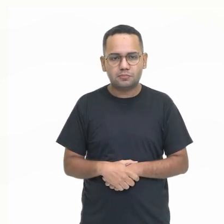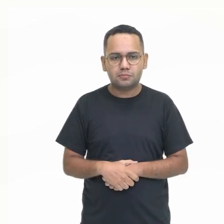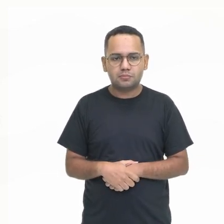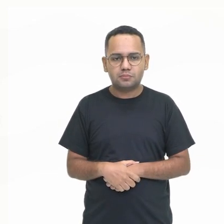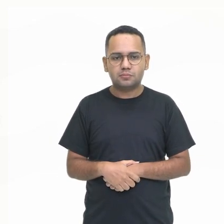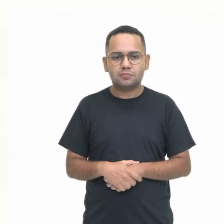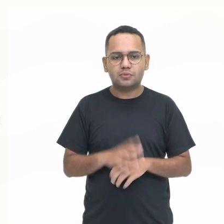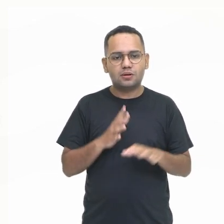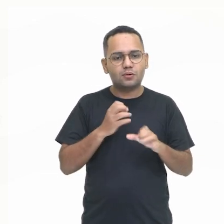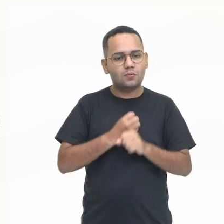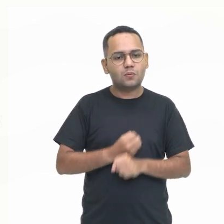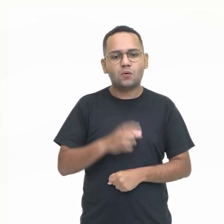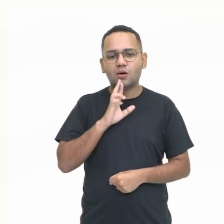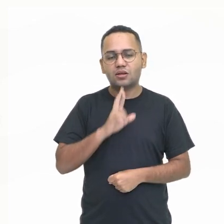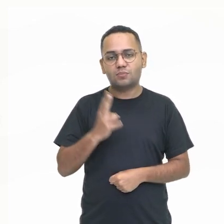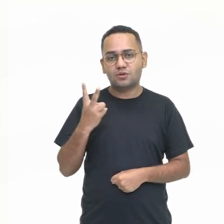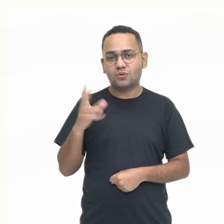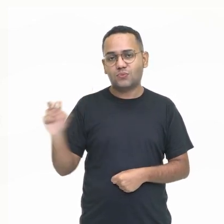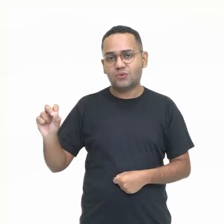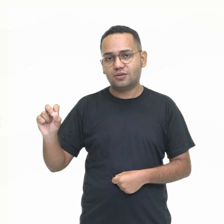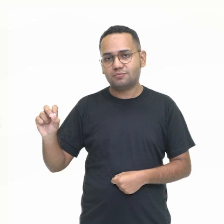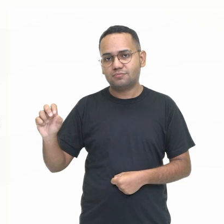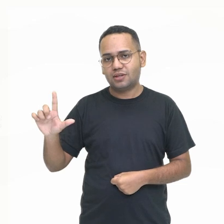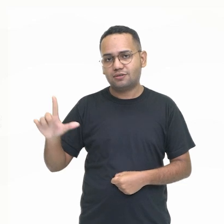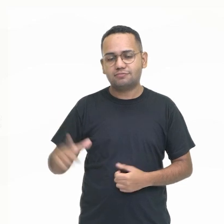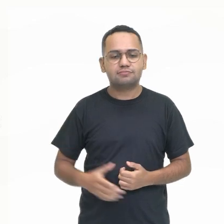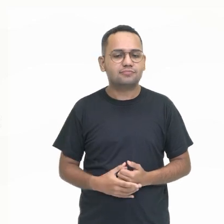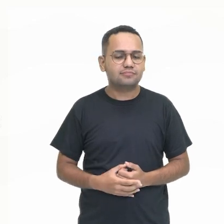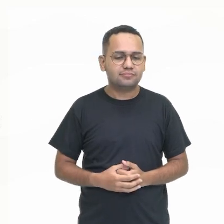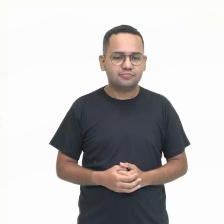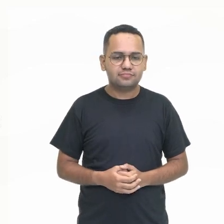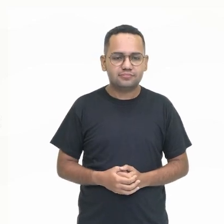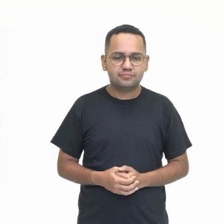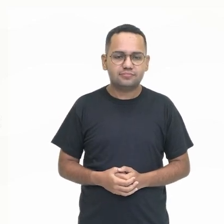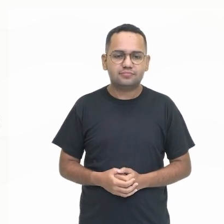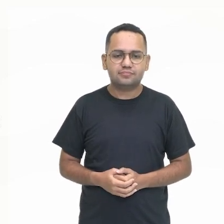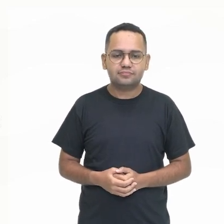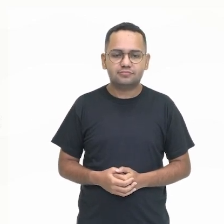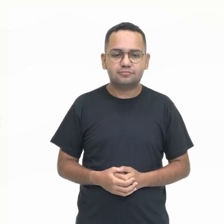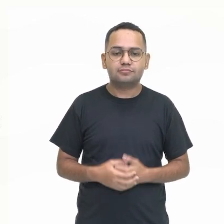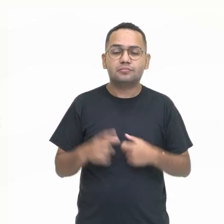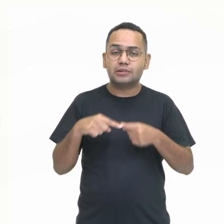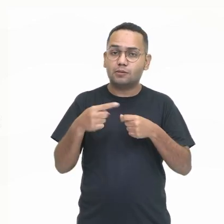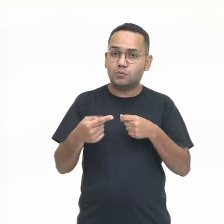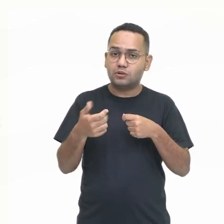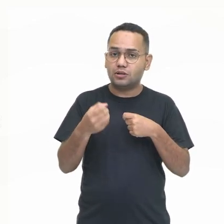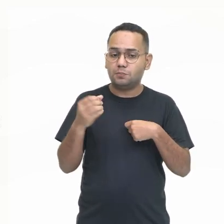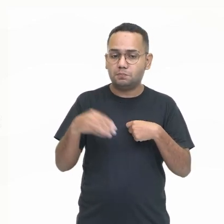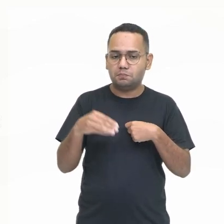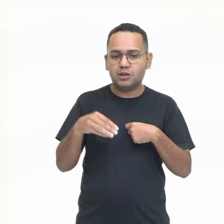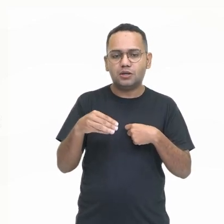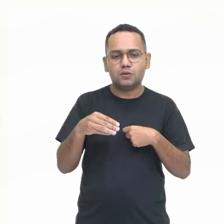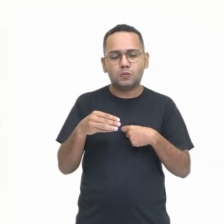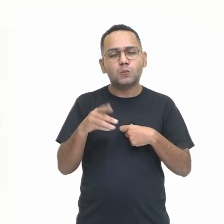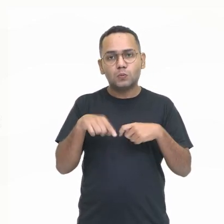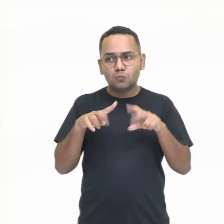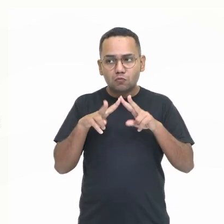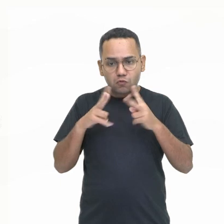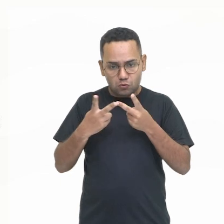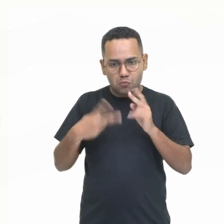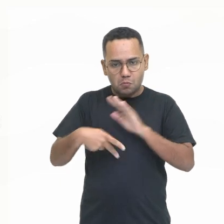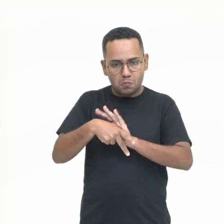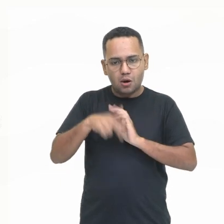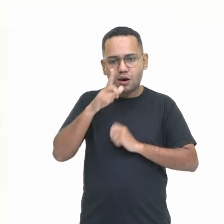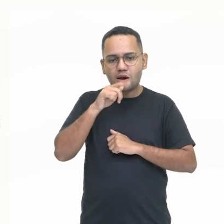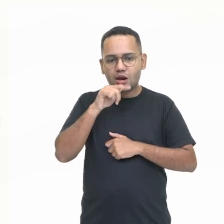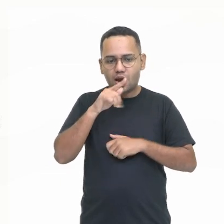a 200 litros. Assim como temos aqui no nosso gabarito com a resposta. Após o tempo de 10 minutos, o volume de água existente no